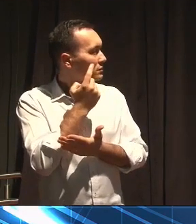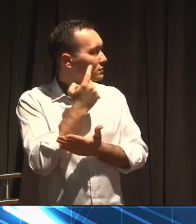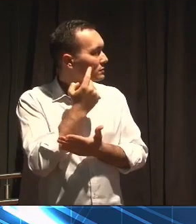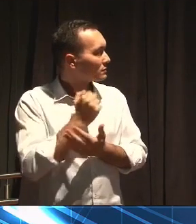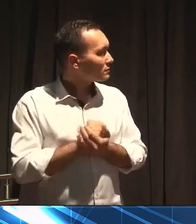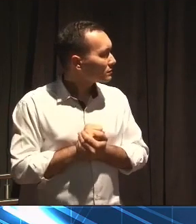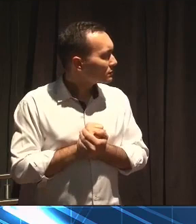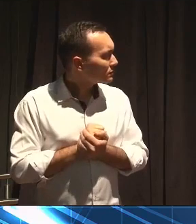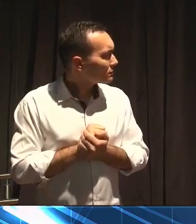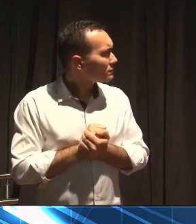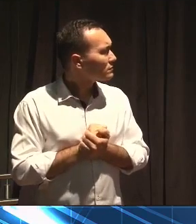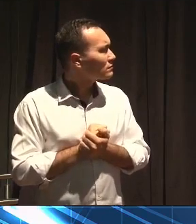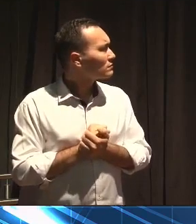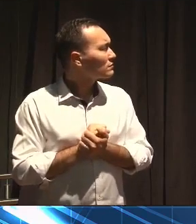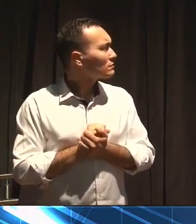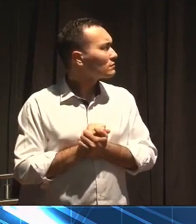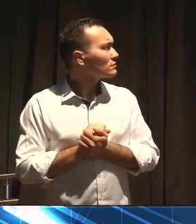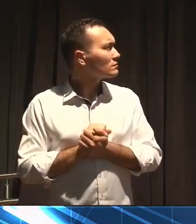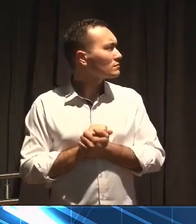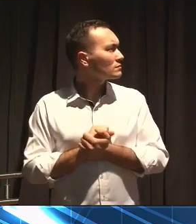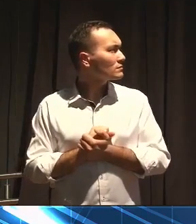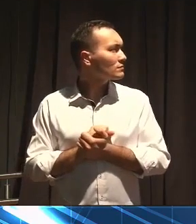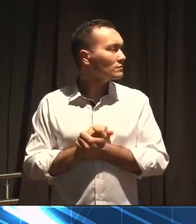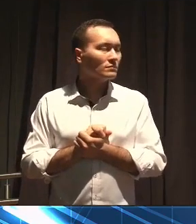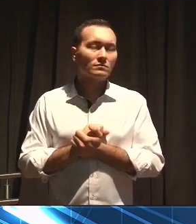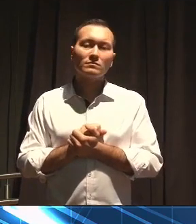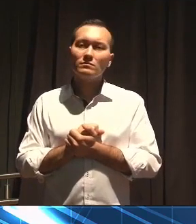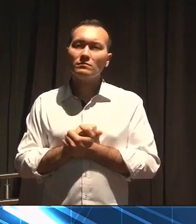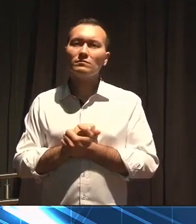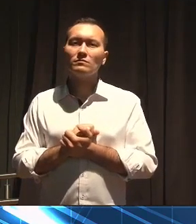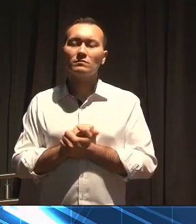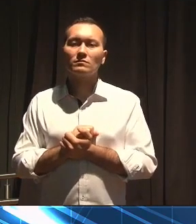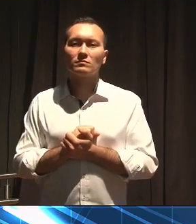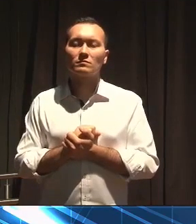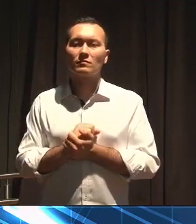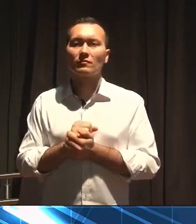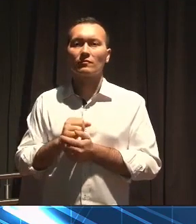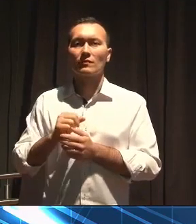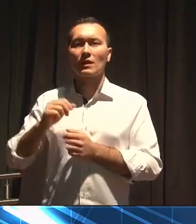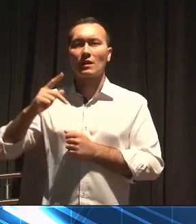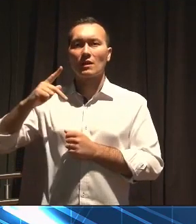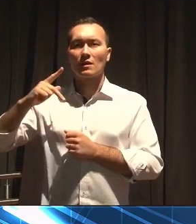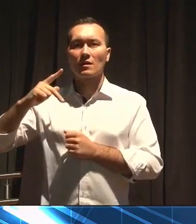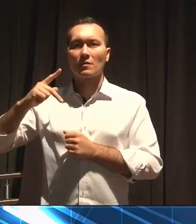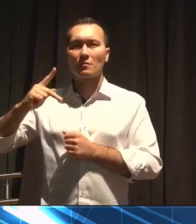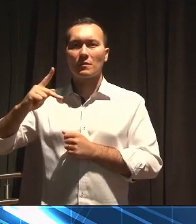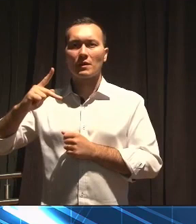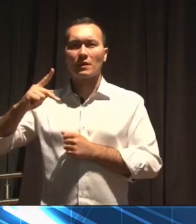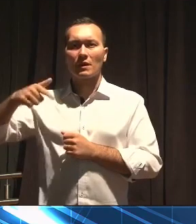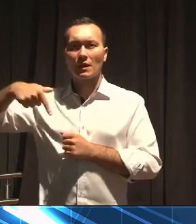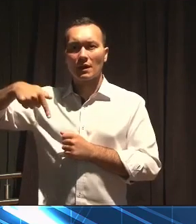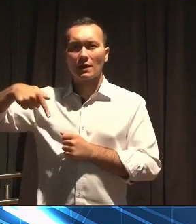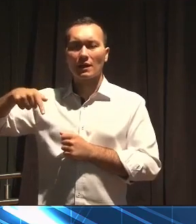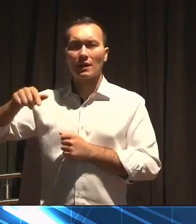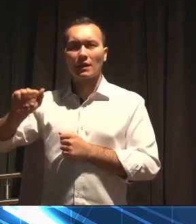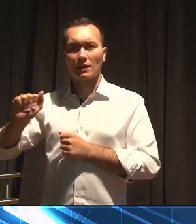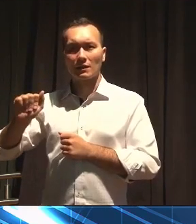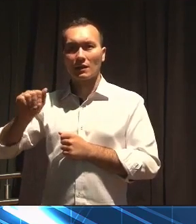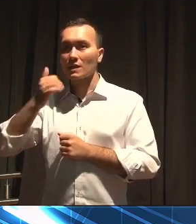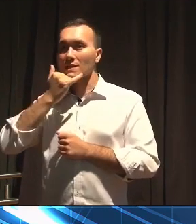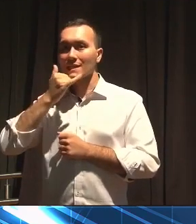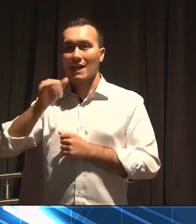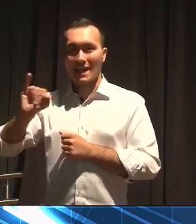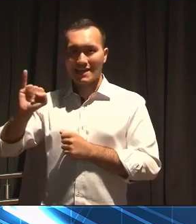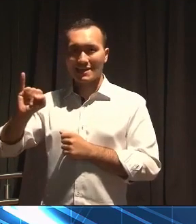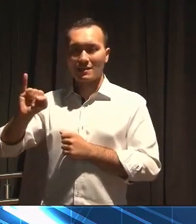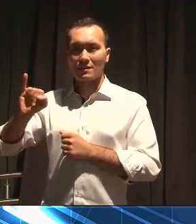de fato foi um sucesso ou não. Nós definimos alguns KPIs, começamos a comparar todo o resultado do ano e